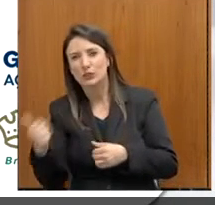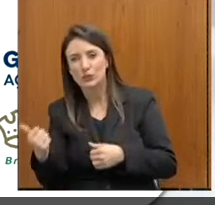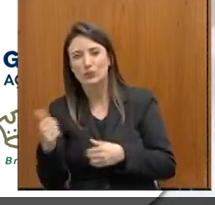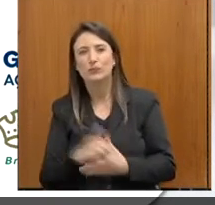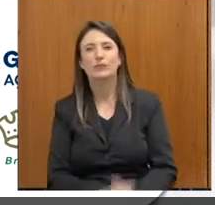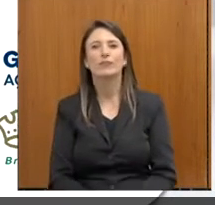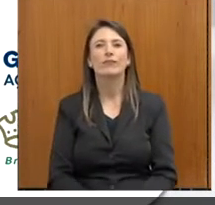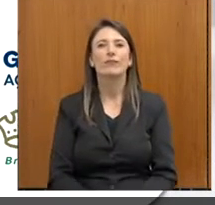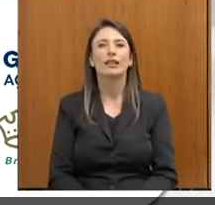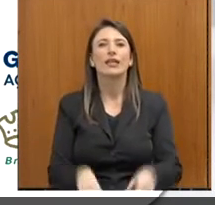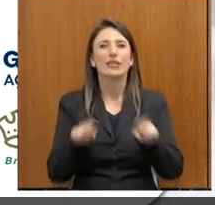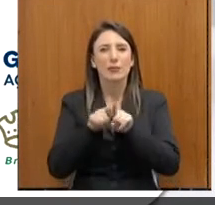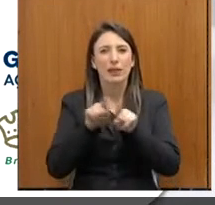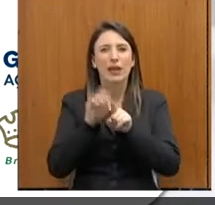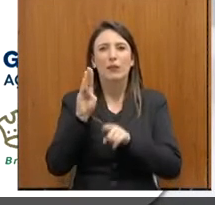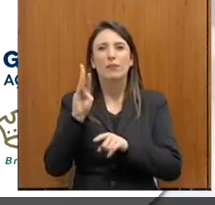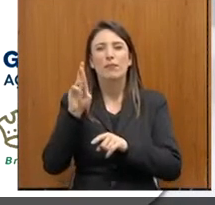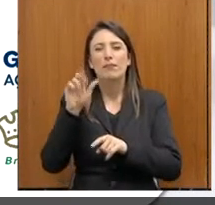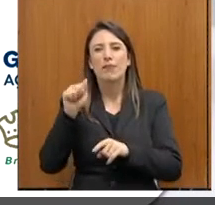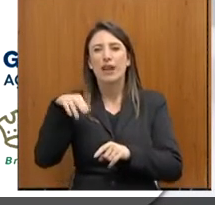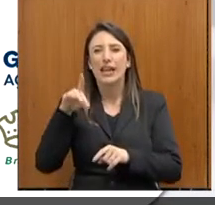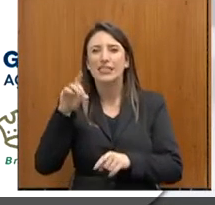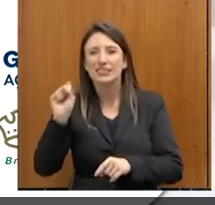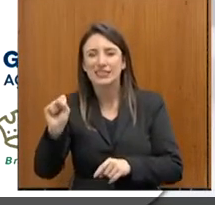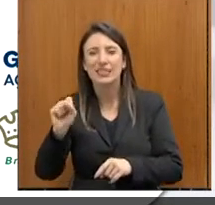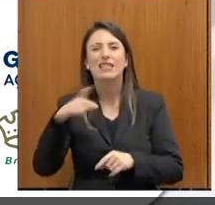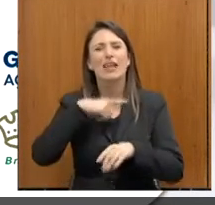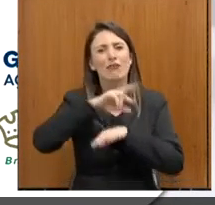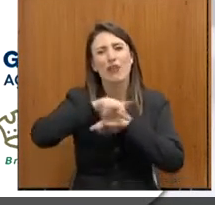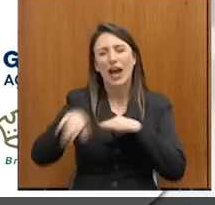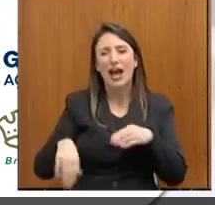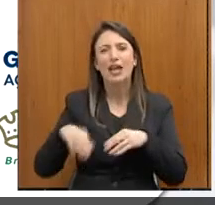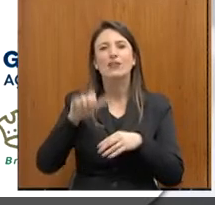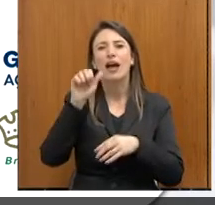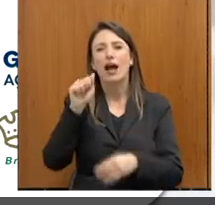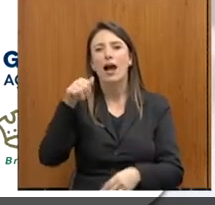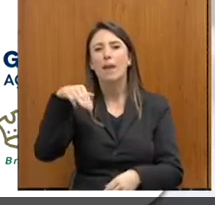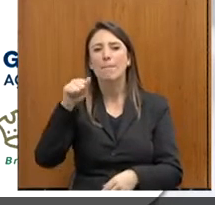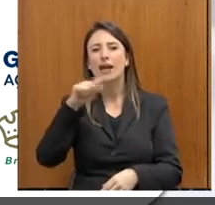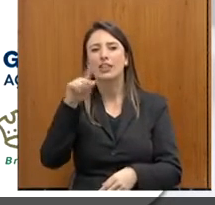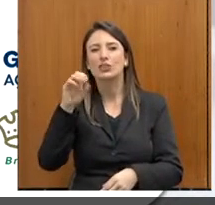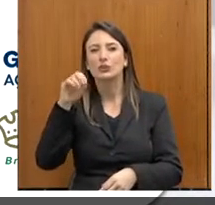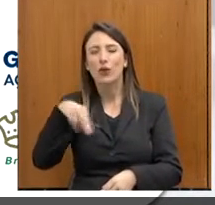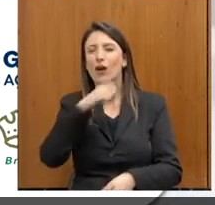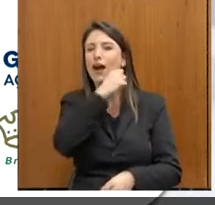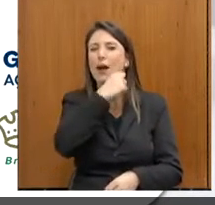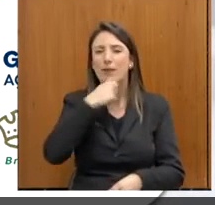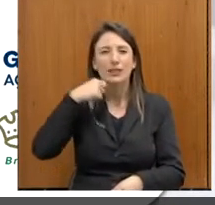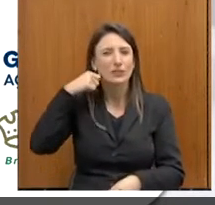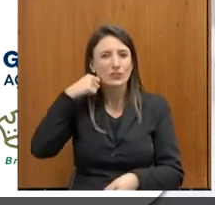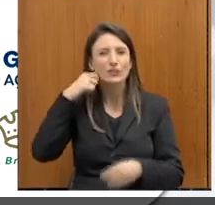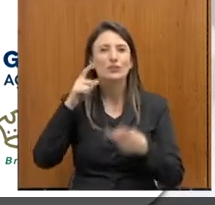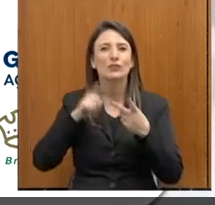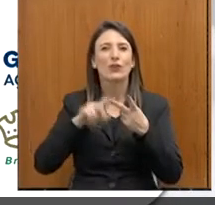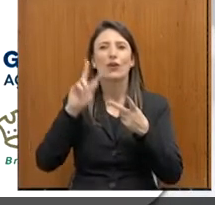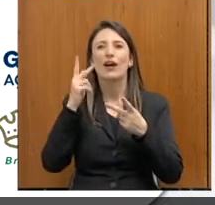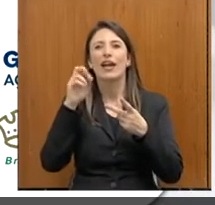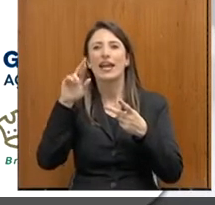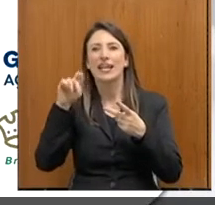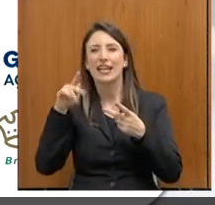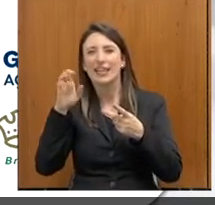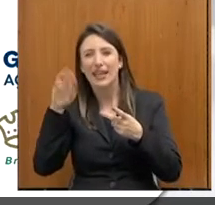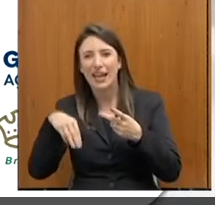dos mares grandes que nós trouxemos a Amazon as acristalia cidade Imperial a fassa Bortolo a Heineken